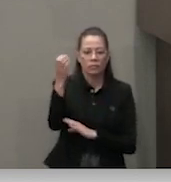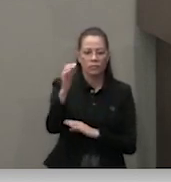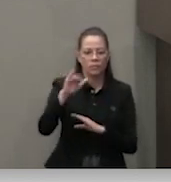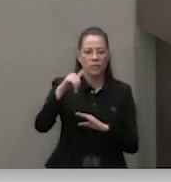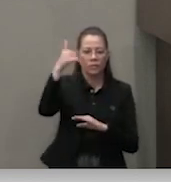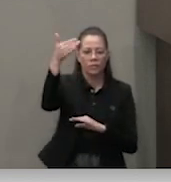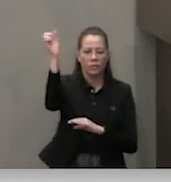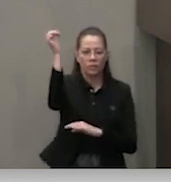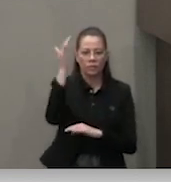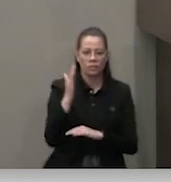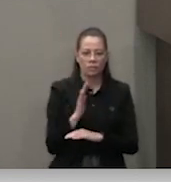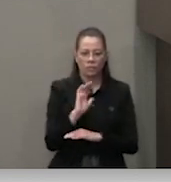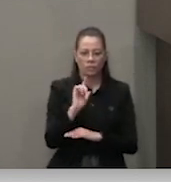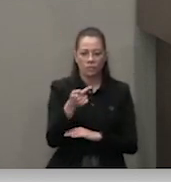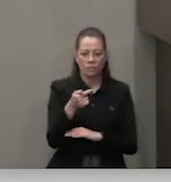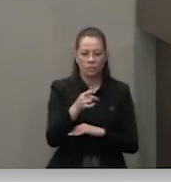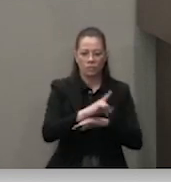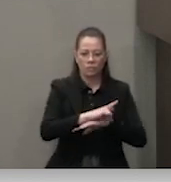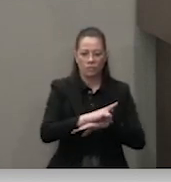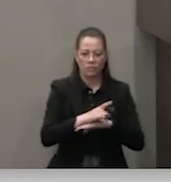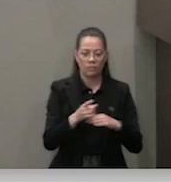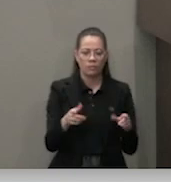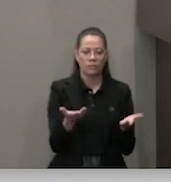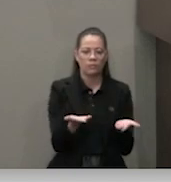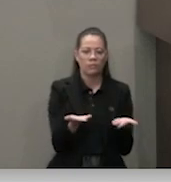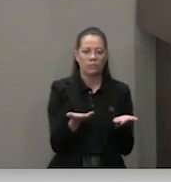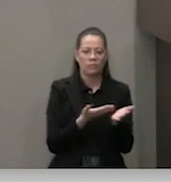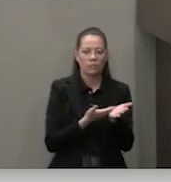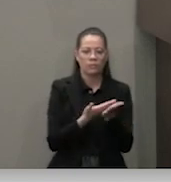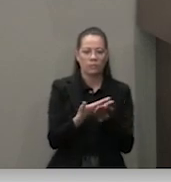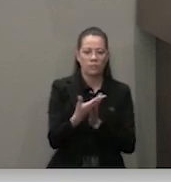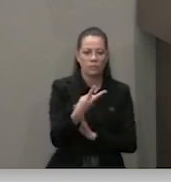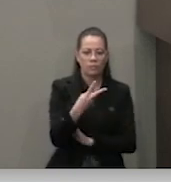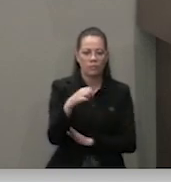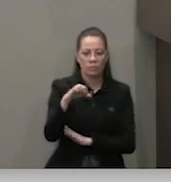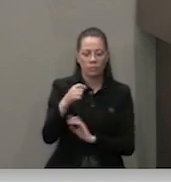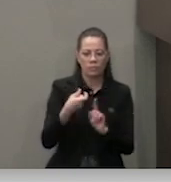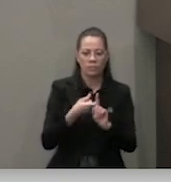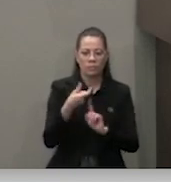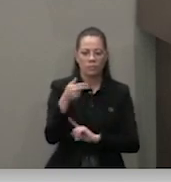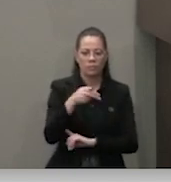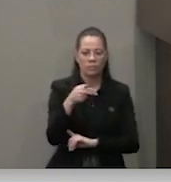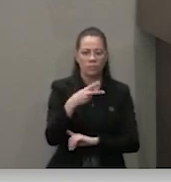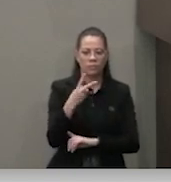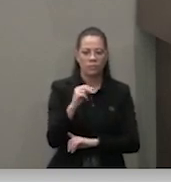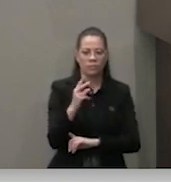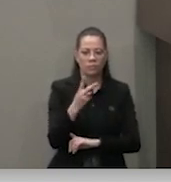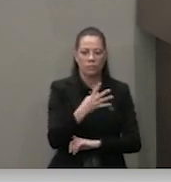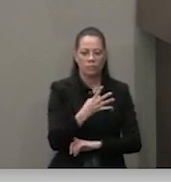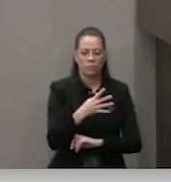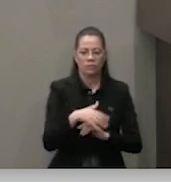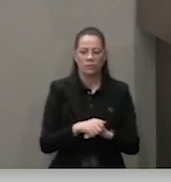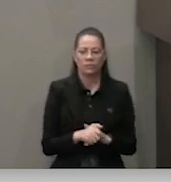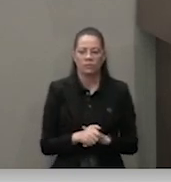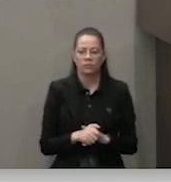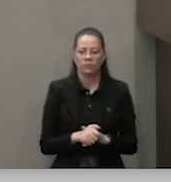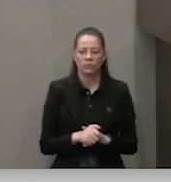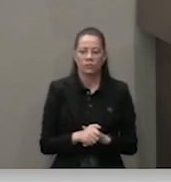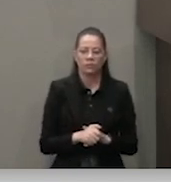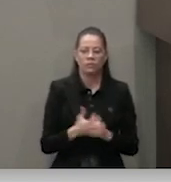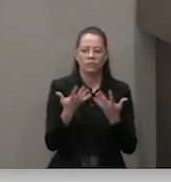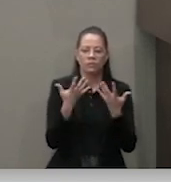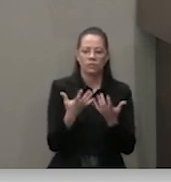um período de 17 dias a contar da data de 29 de Novembro de 2024